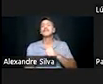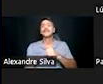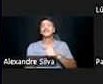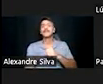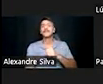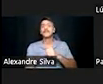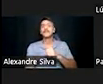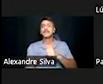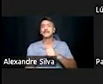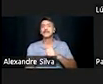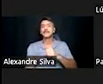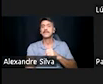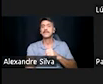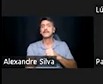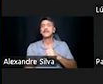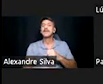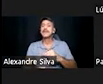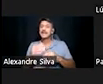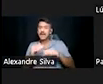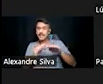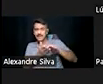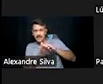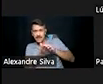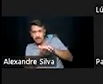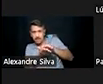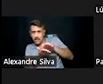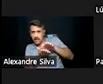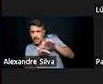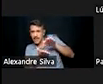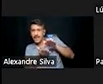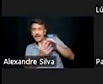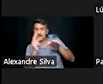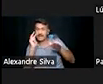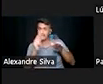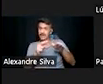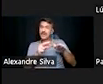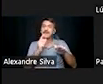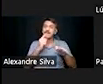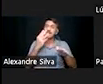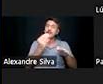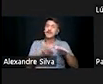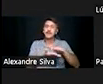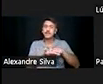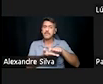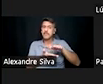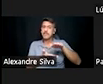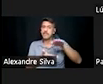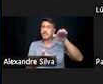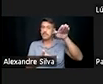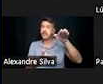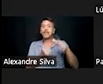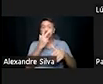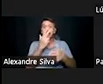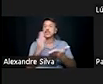com facilidade. E aqui eu acho que fica muito visível uma figura de imagem que é como se fosse um livro